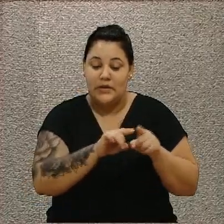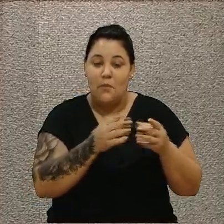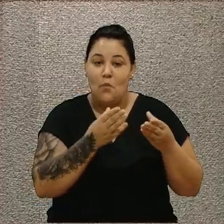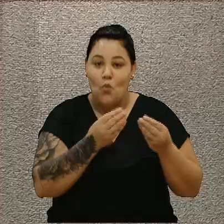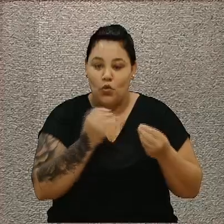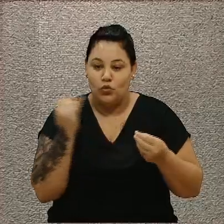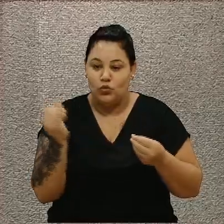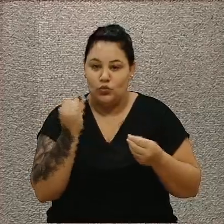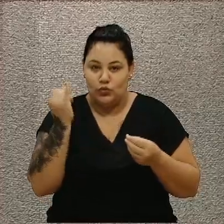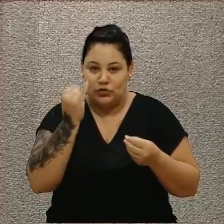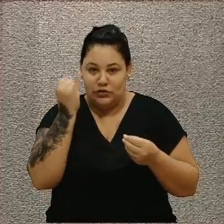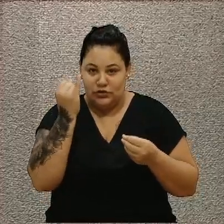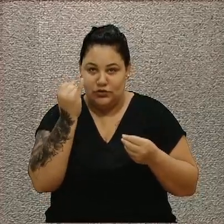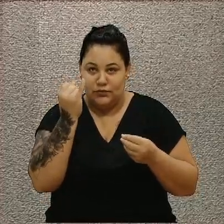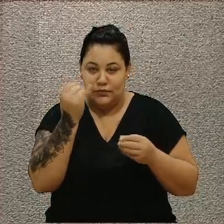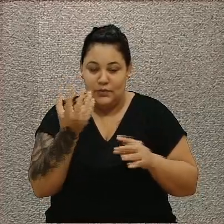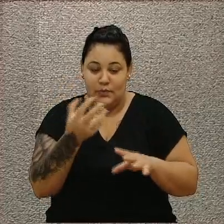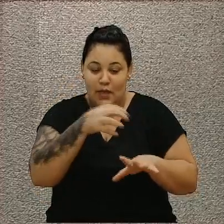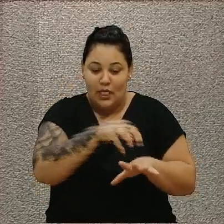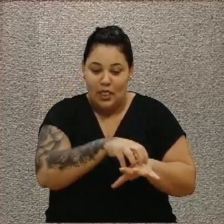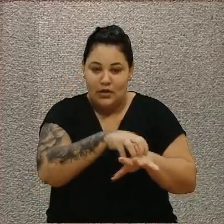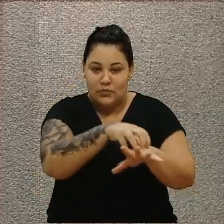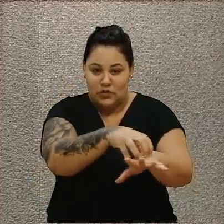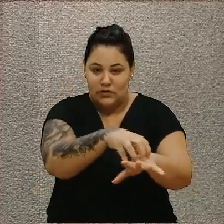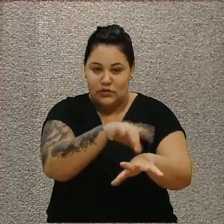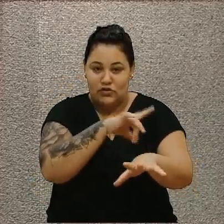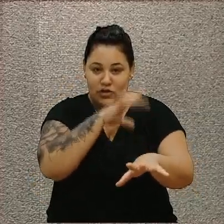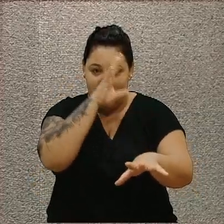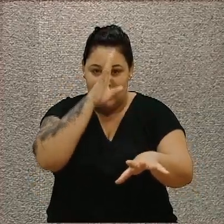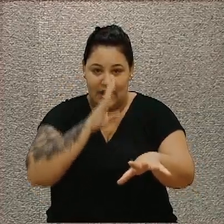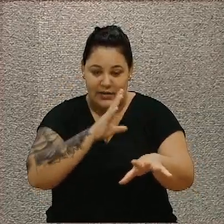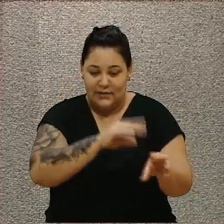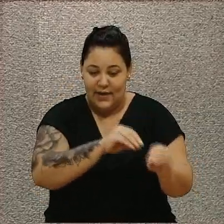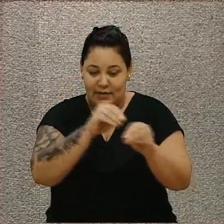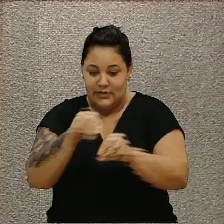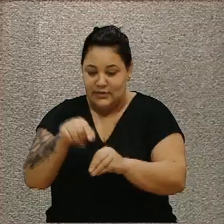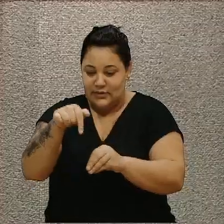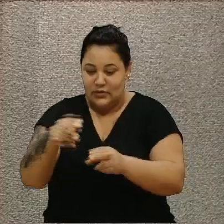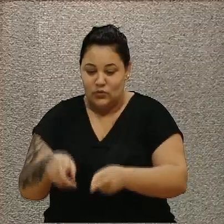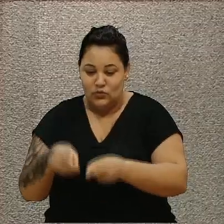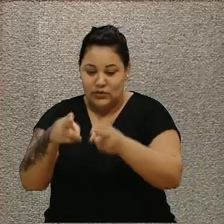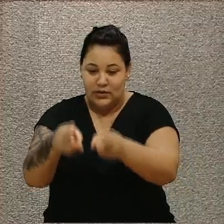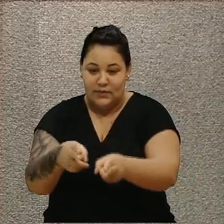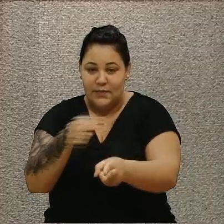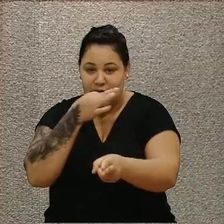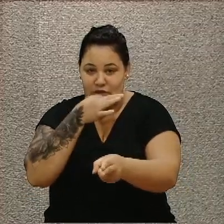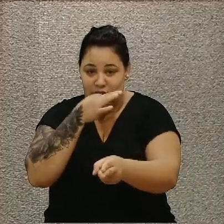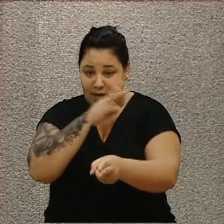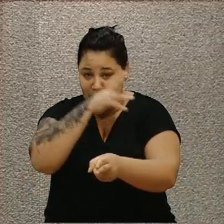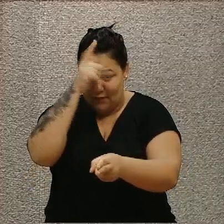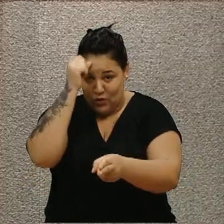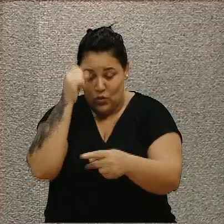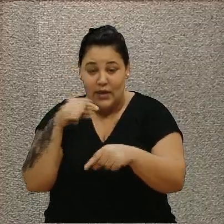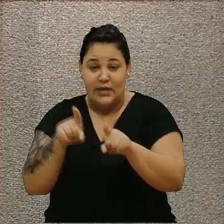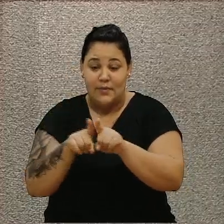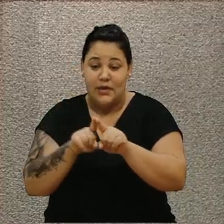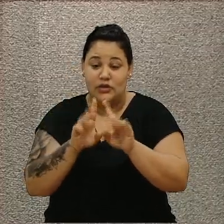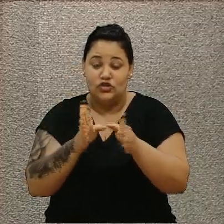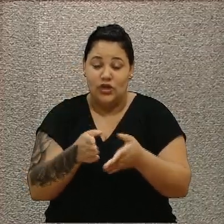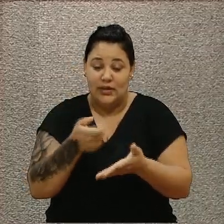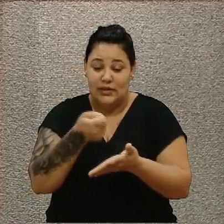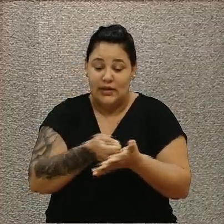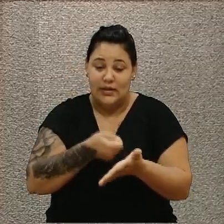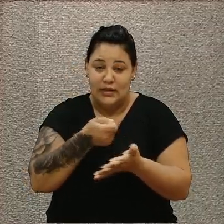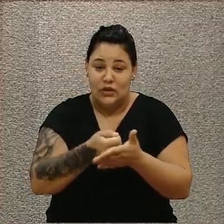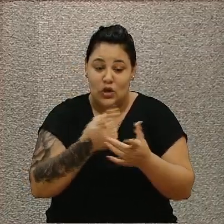que gratuitamente vão trazer esse trem para cá, e, ao mesmo tempo, a prefeitura já está buscando